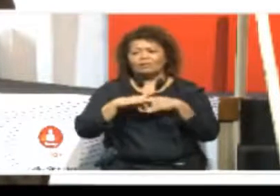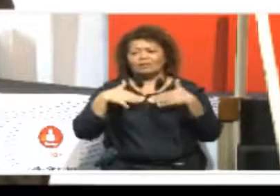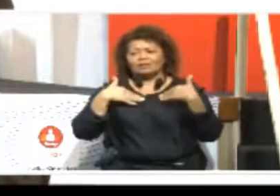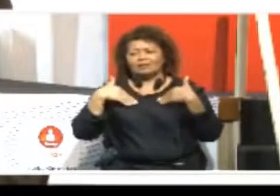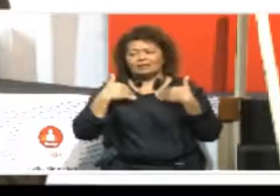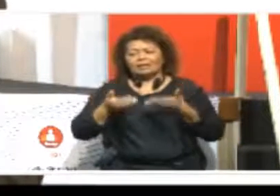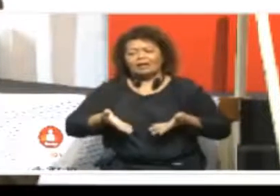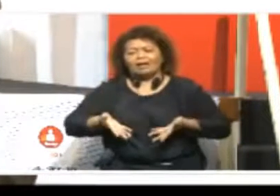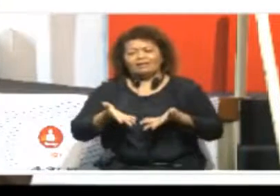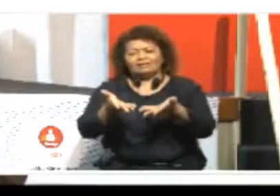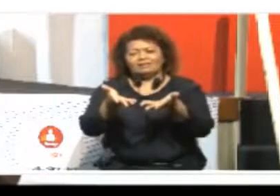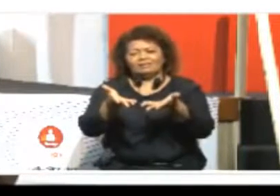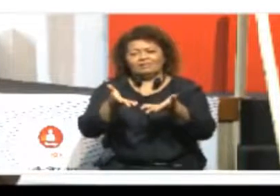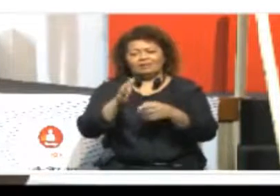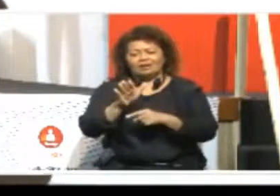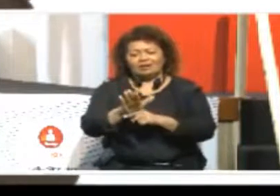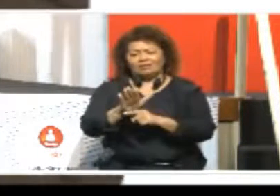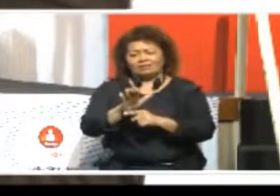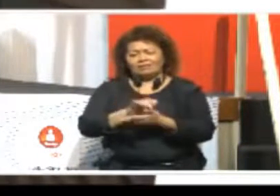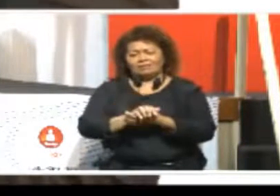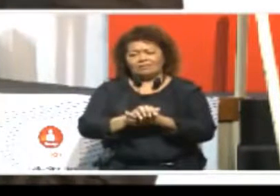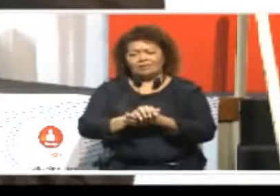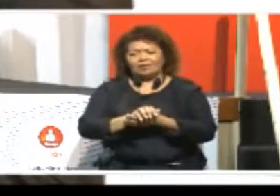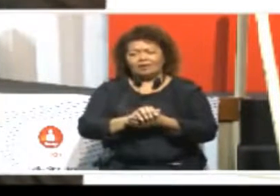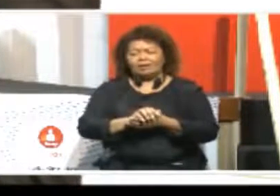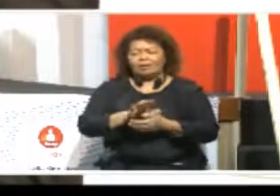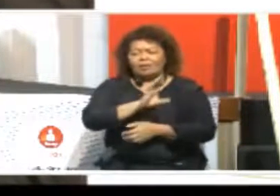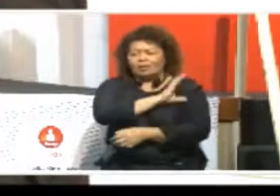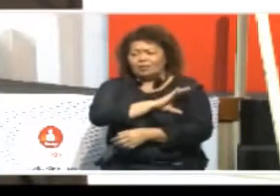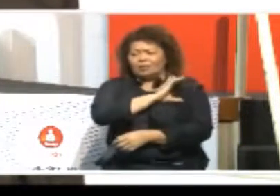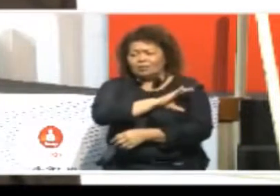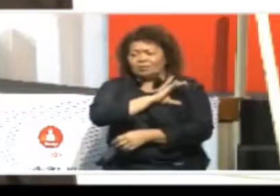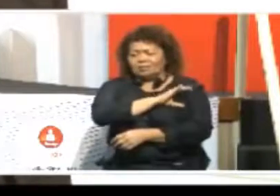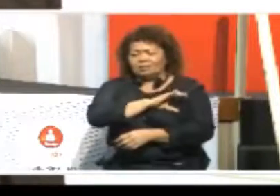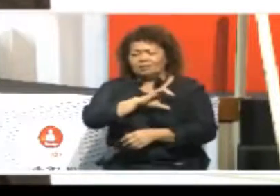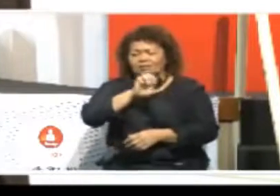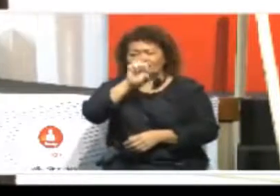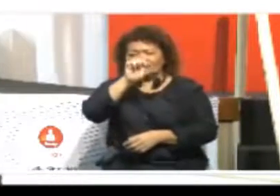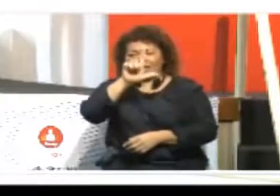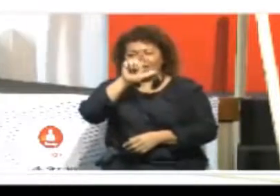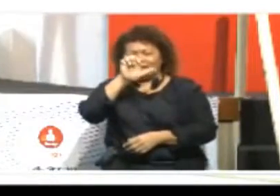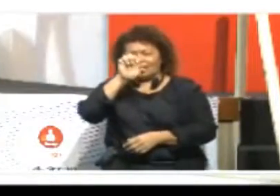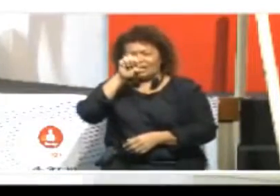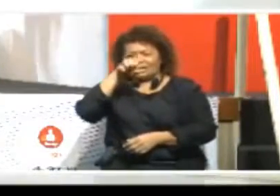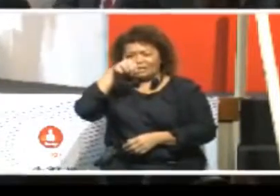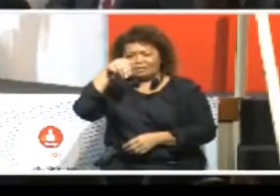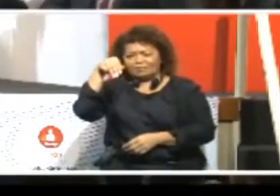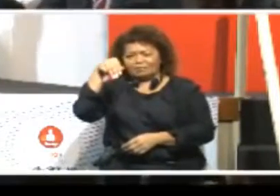servi-lo. Para a moderação dos trabalhos, senhora Evelyn Levy, a senhora tem a palavra.